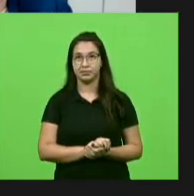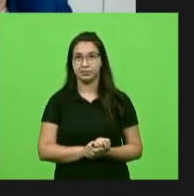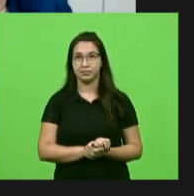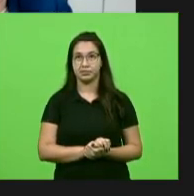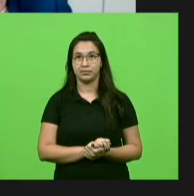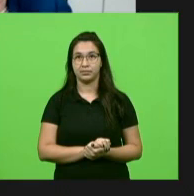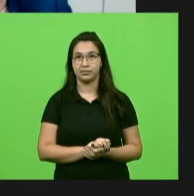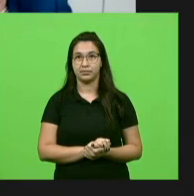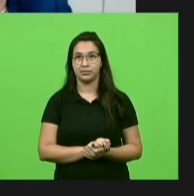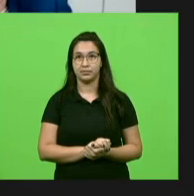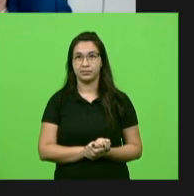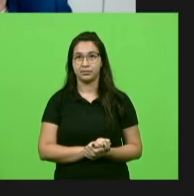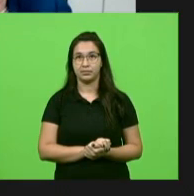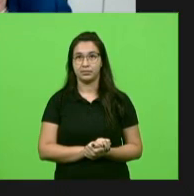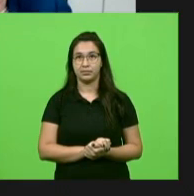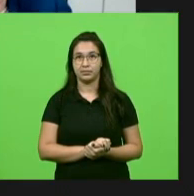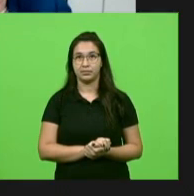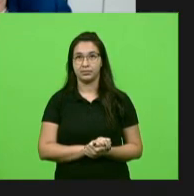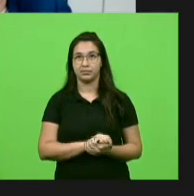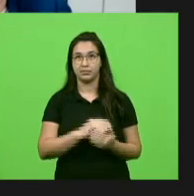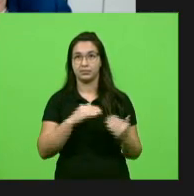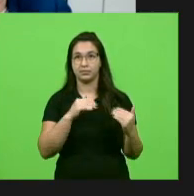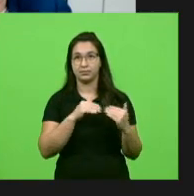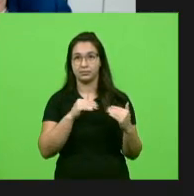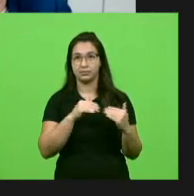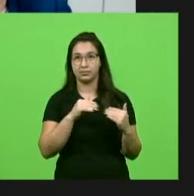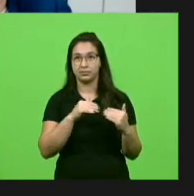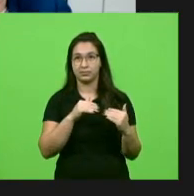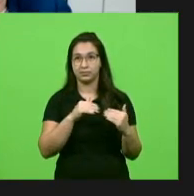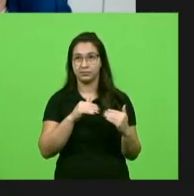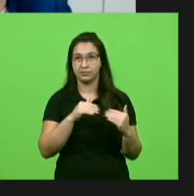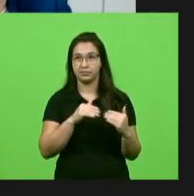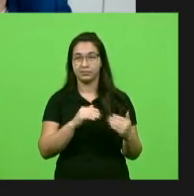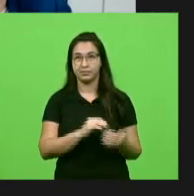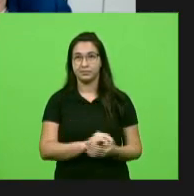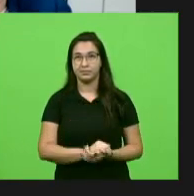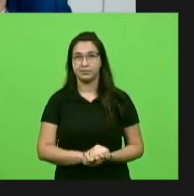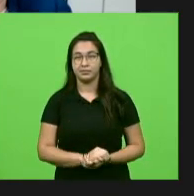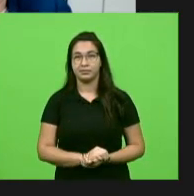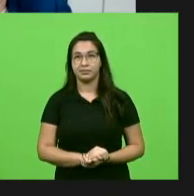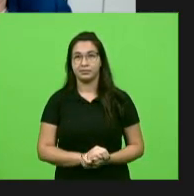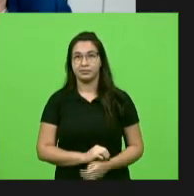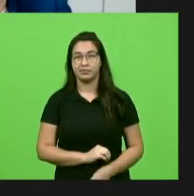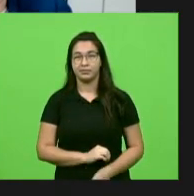Vossa Excelência está de acordo também, doutor Marcos? Perfeitamente, de acordo. Agora sim, o seu som